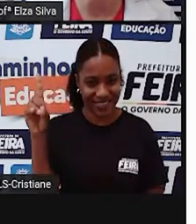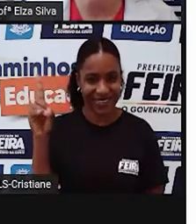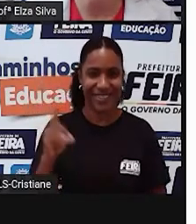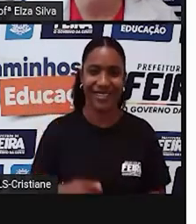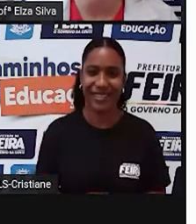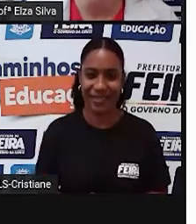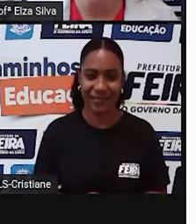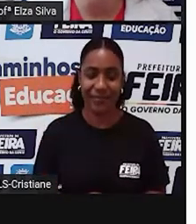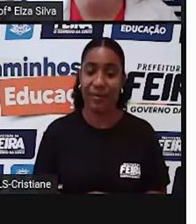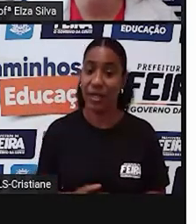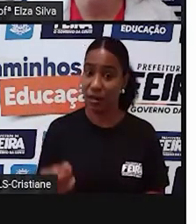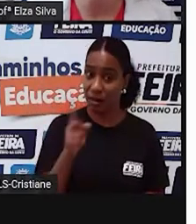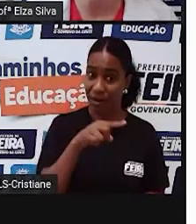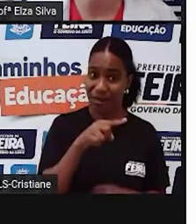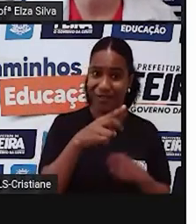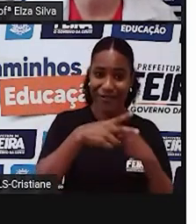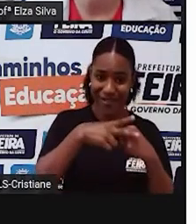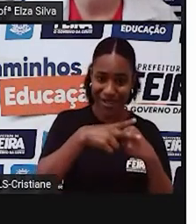Stay é um verbo regular.